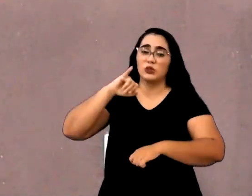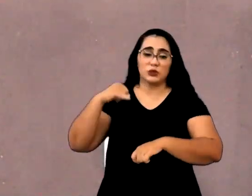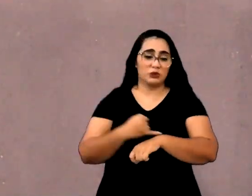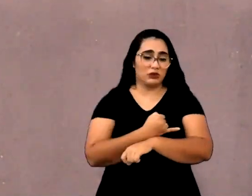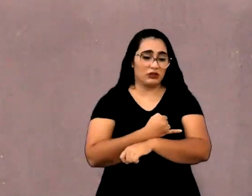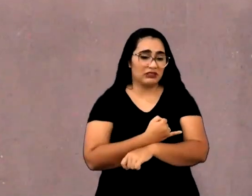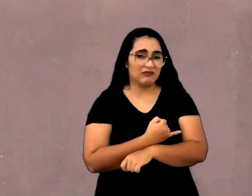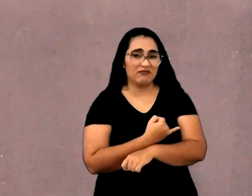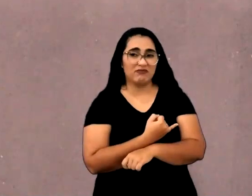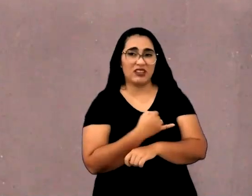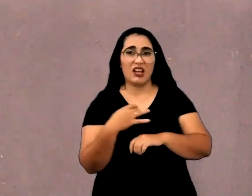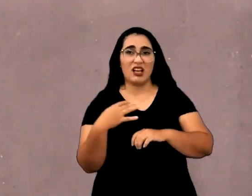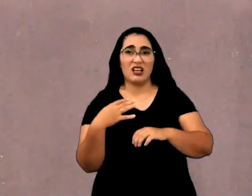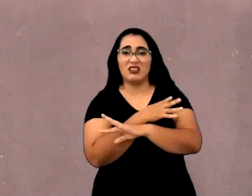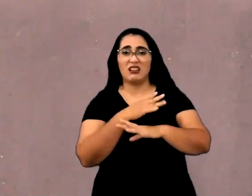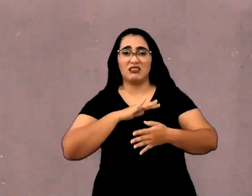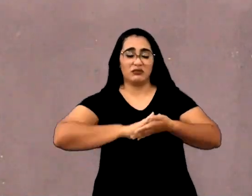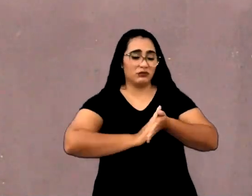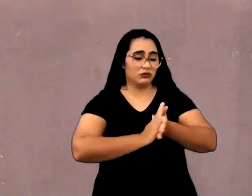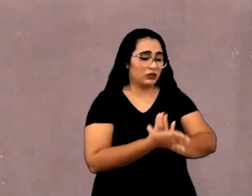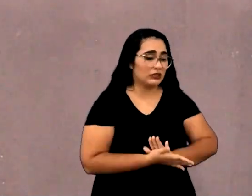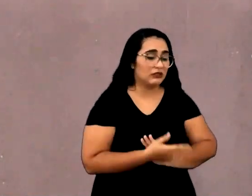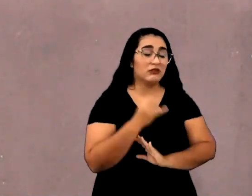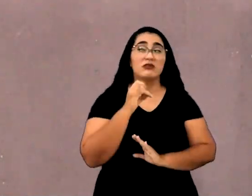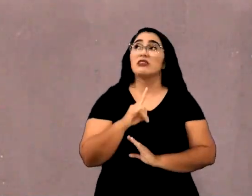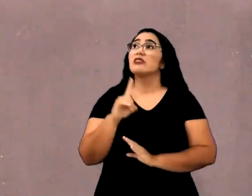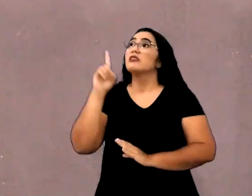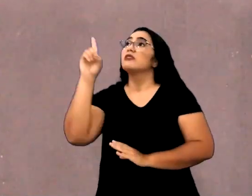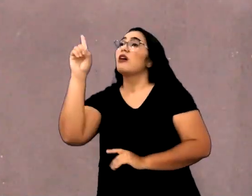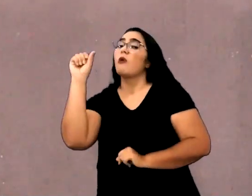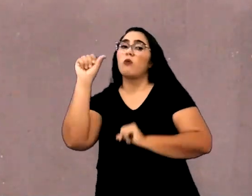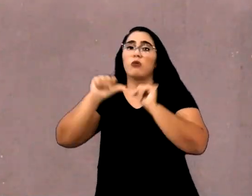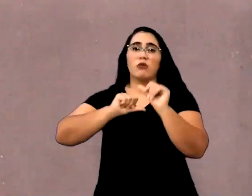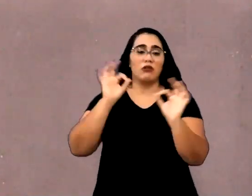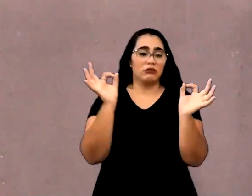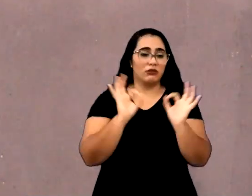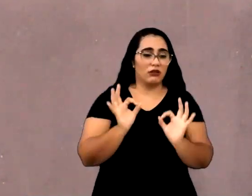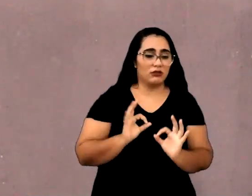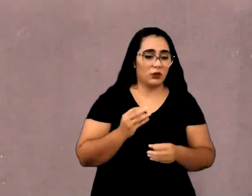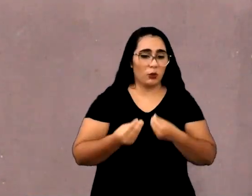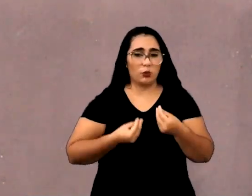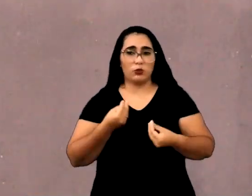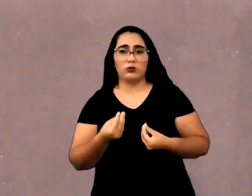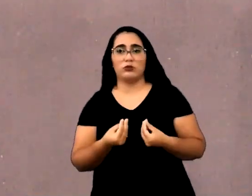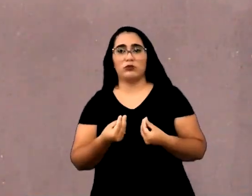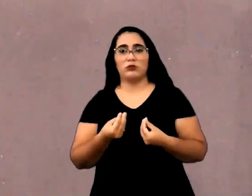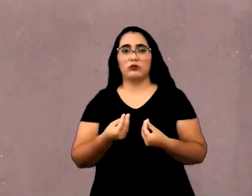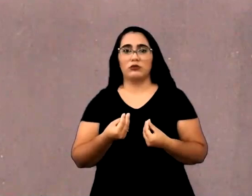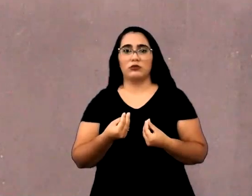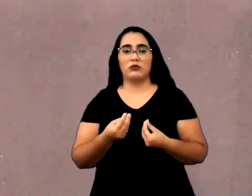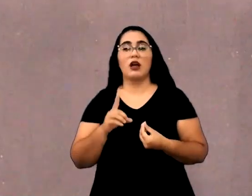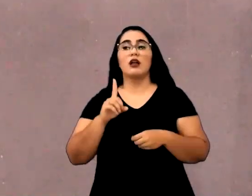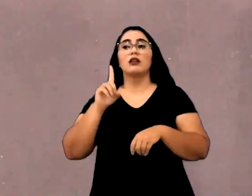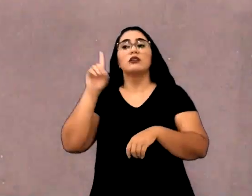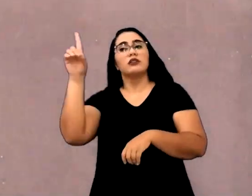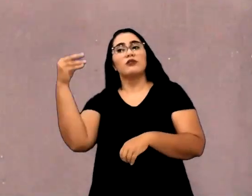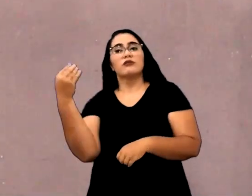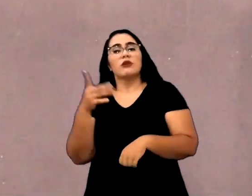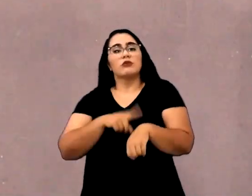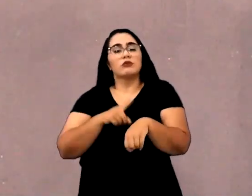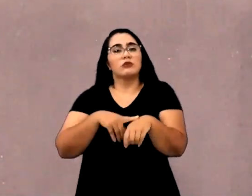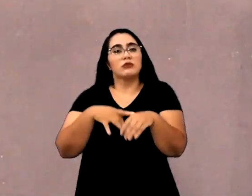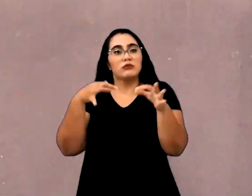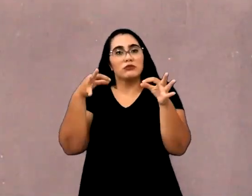Jerusalém está destruída. Se o Senhor não estiver agindo, é interessante que Deus dá o momento